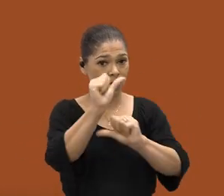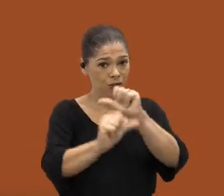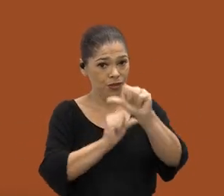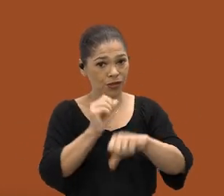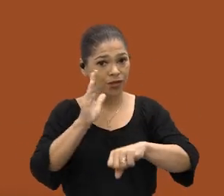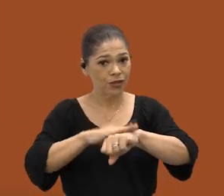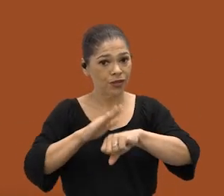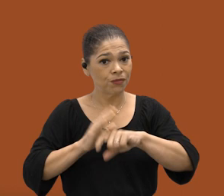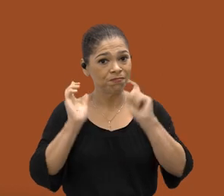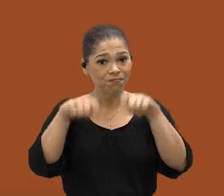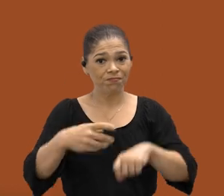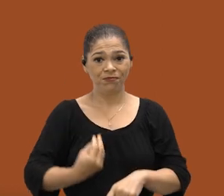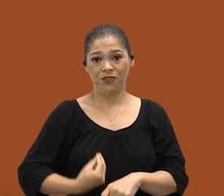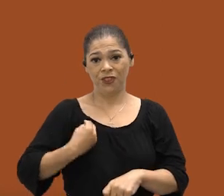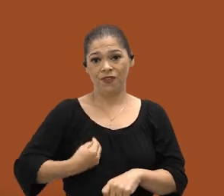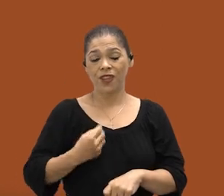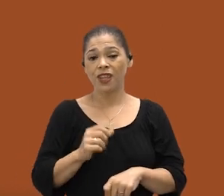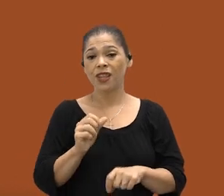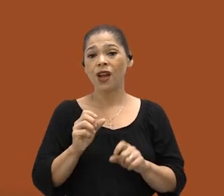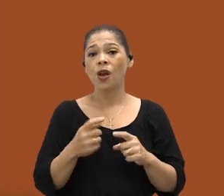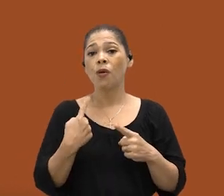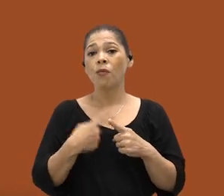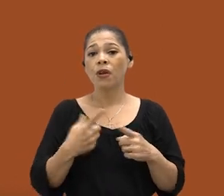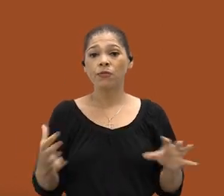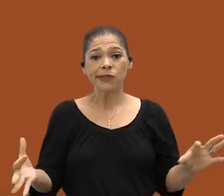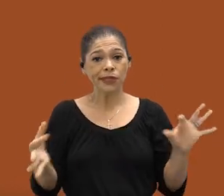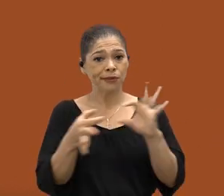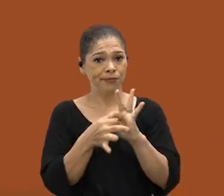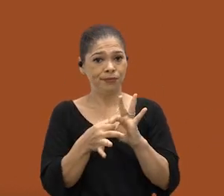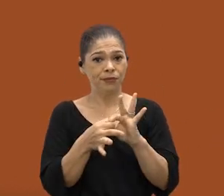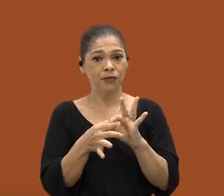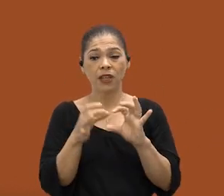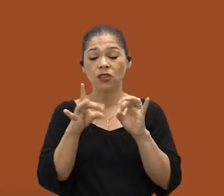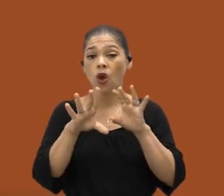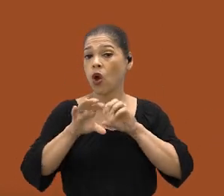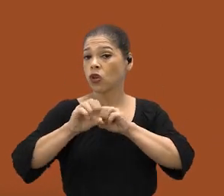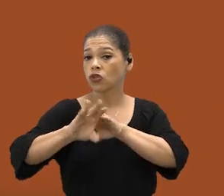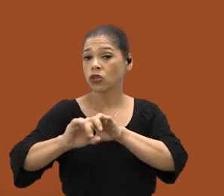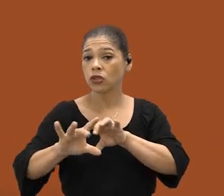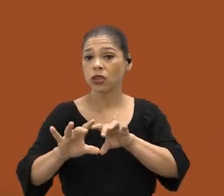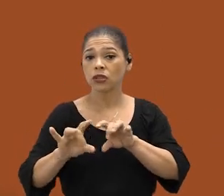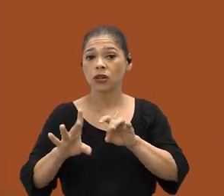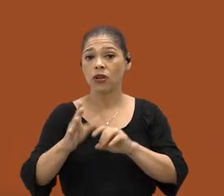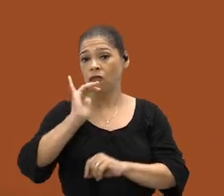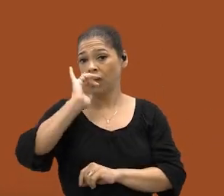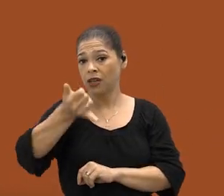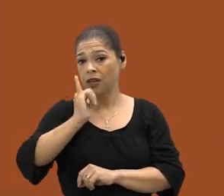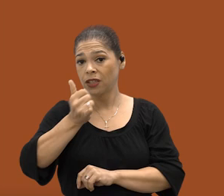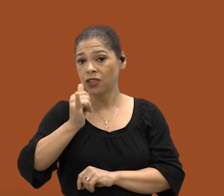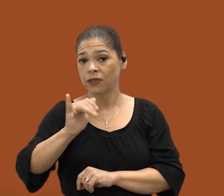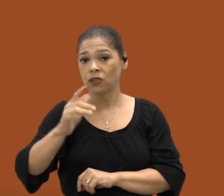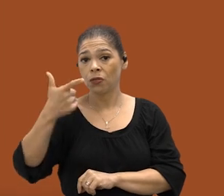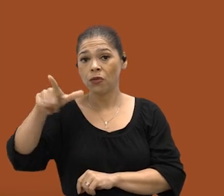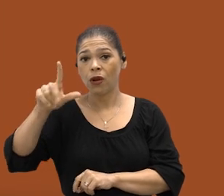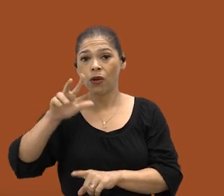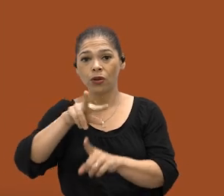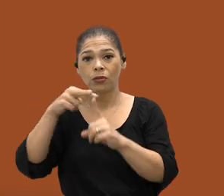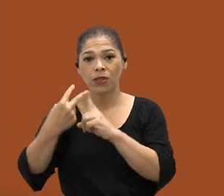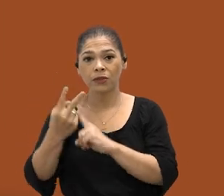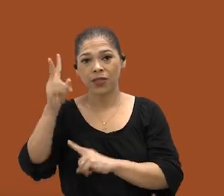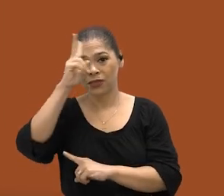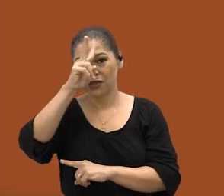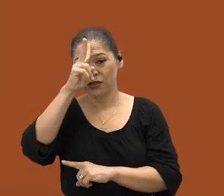mudança nessas condições de vida seja uma coisa não pode andar sem a outra não vai ser só educação e uma narrativa sobre uma outra história